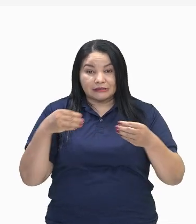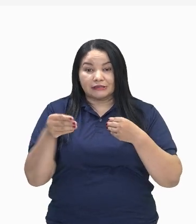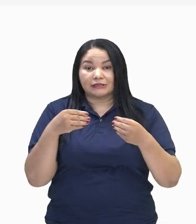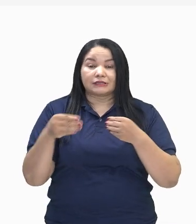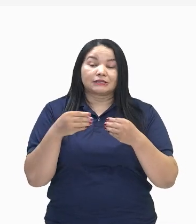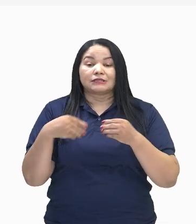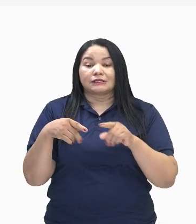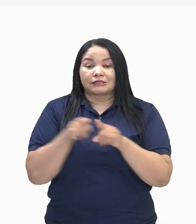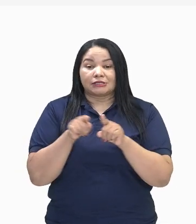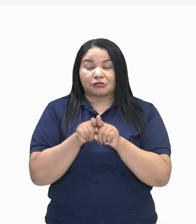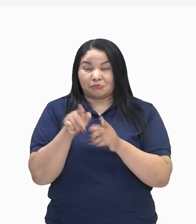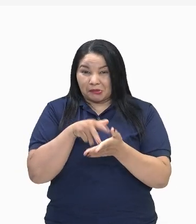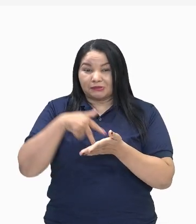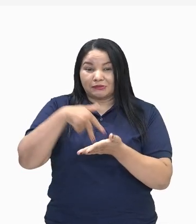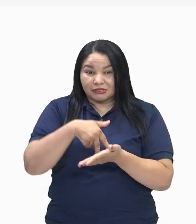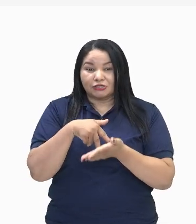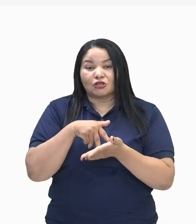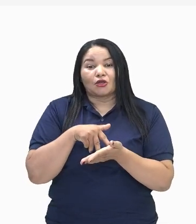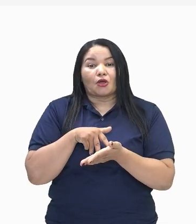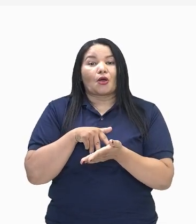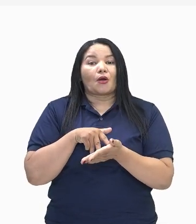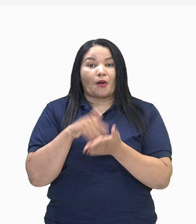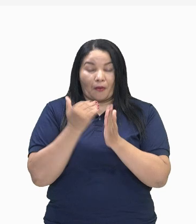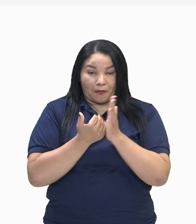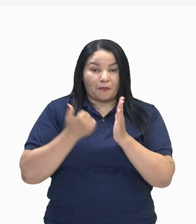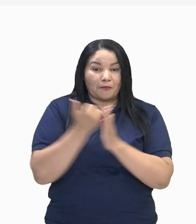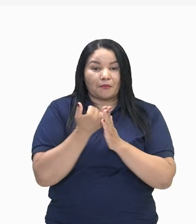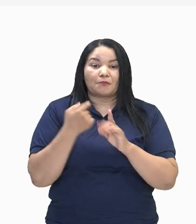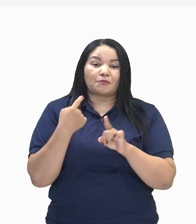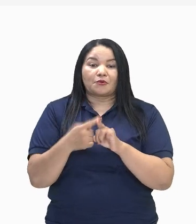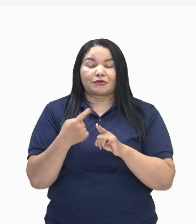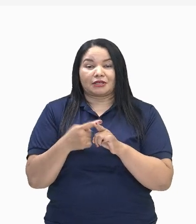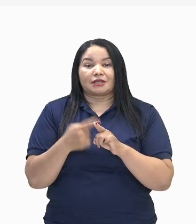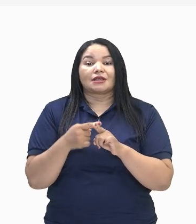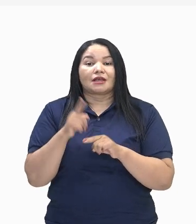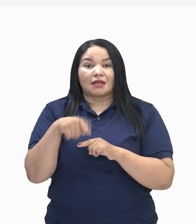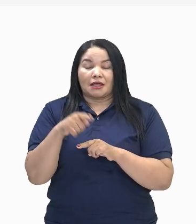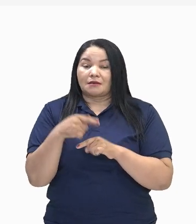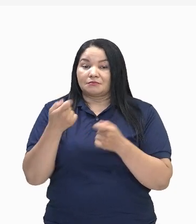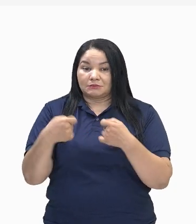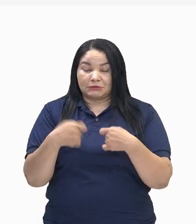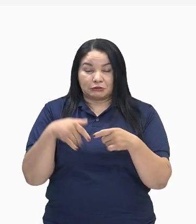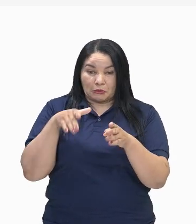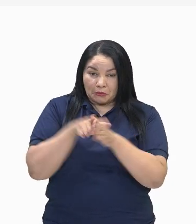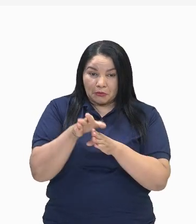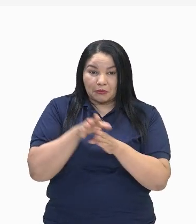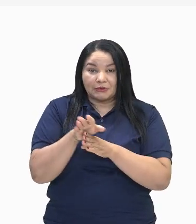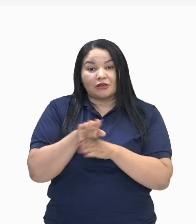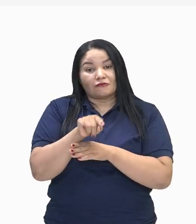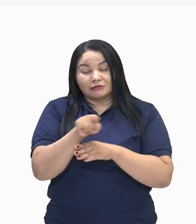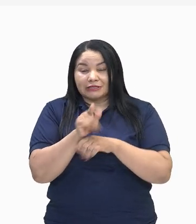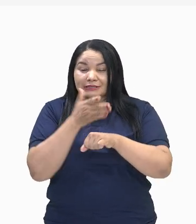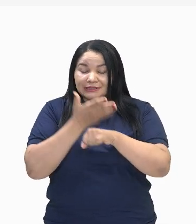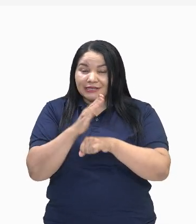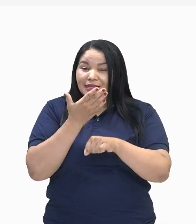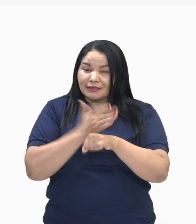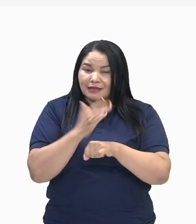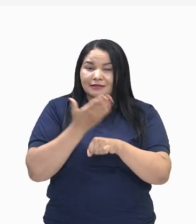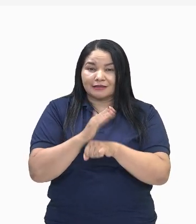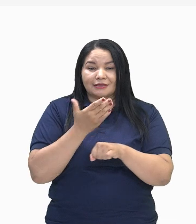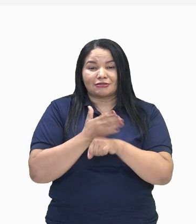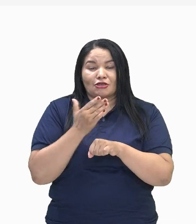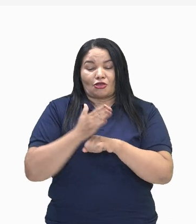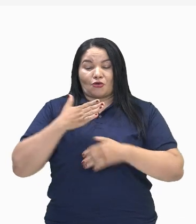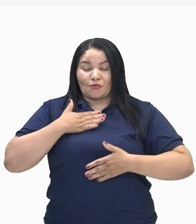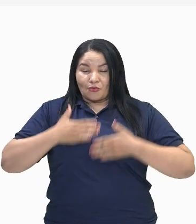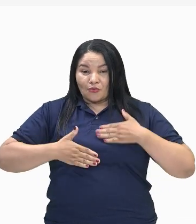da resistência. Isso está muito ligado à questão da disciplina. Quanto mais você treina, mais o seu